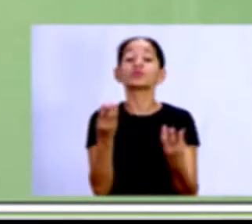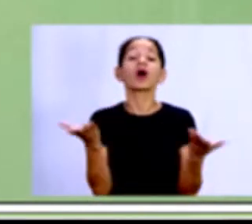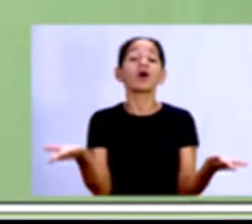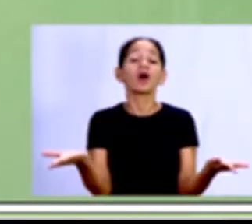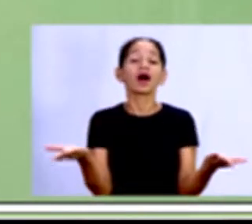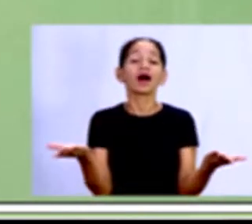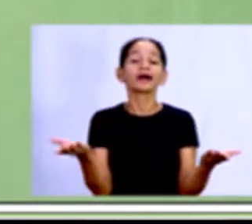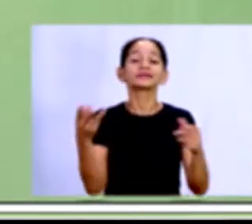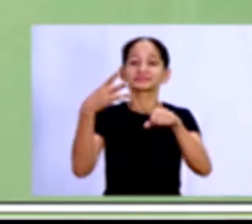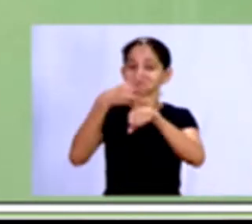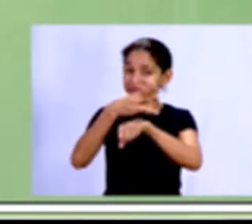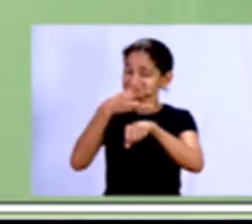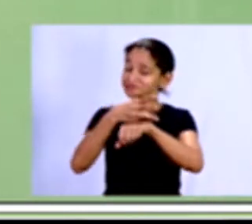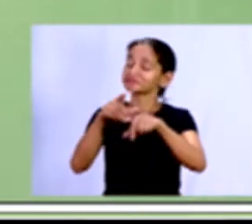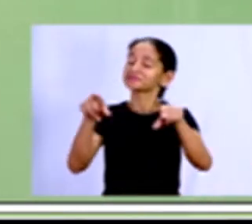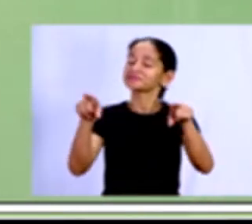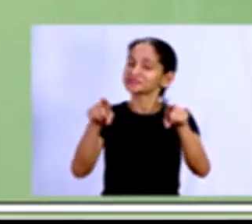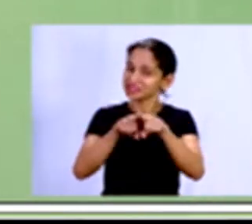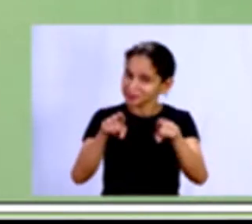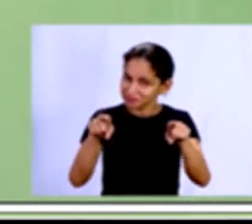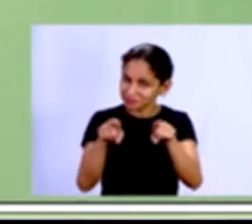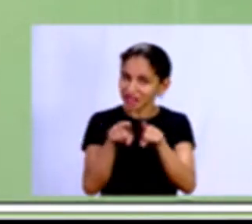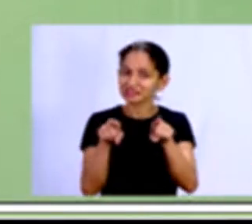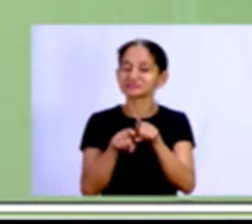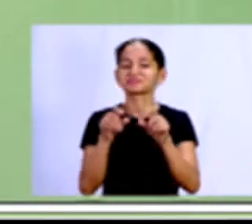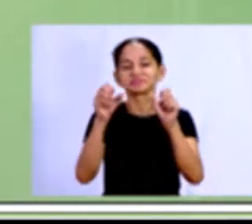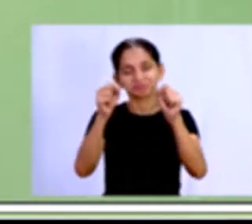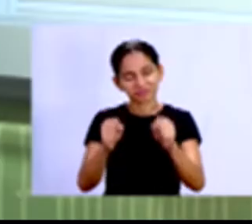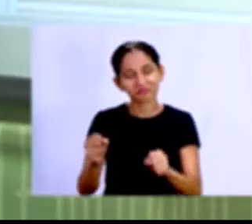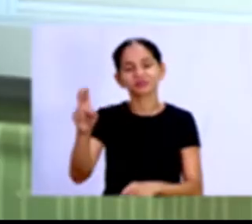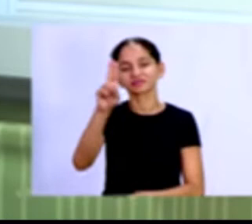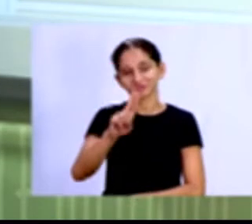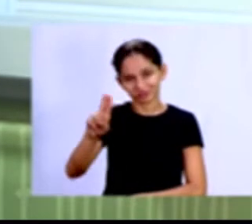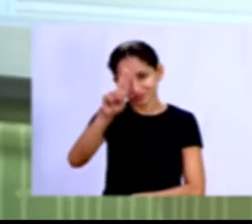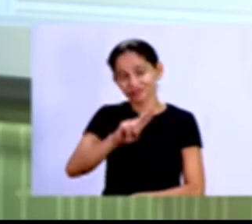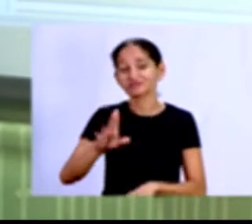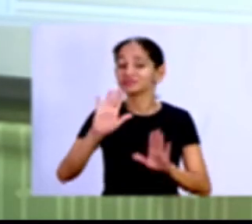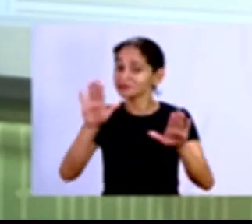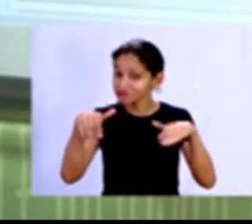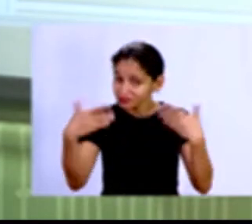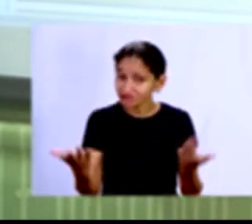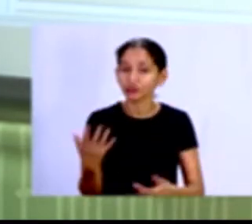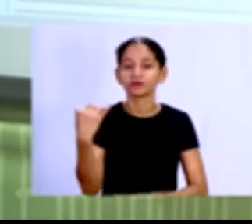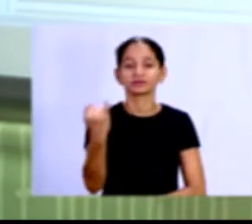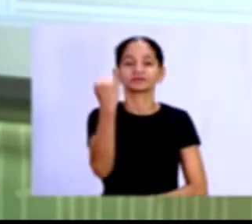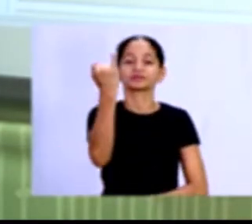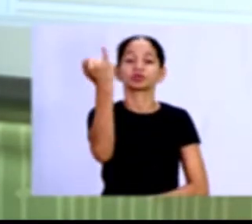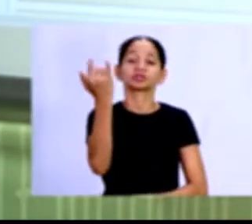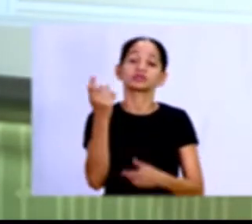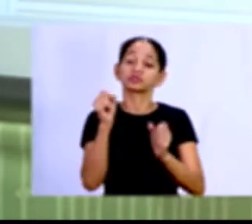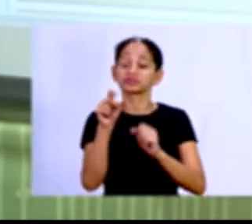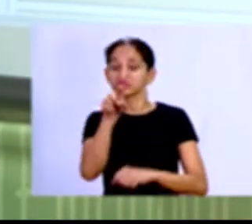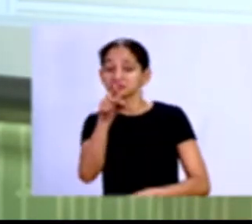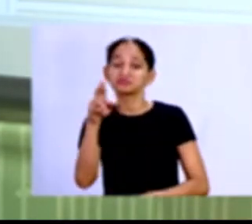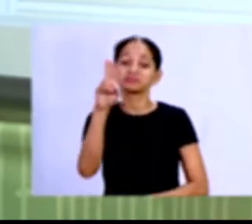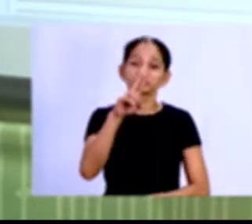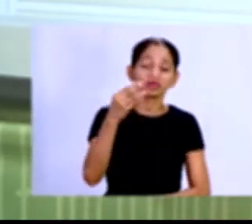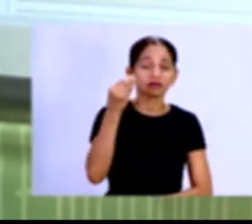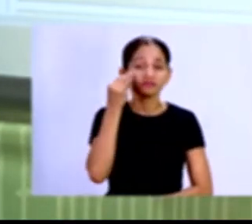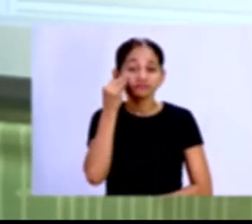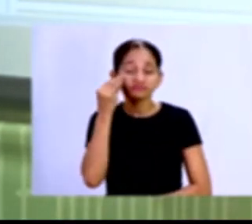bendito WhatsApp, né? Então, nós falamos da importância das tecnologias, da informação e da